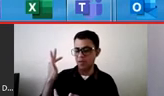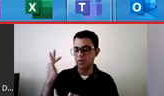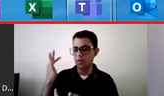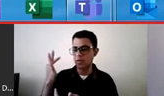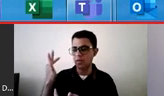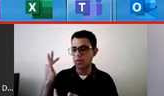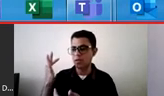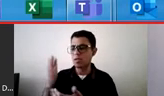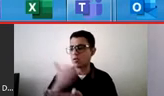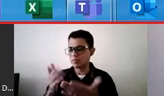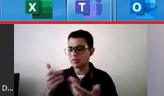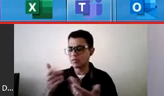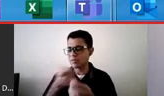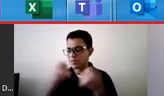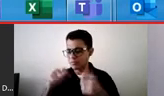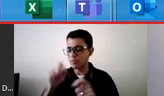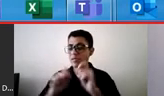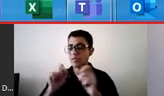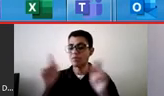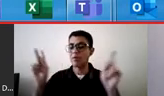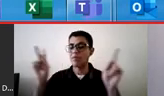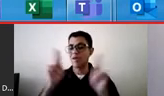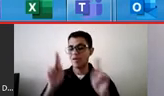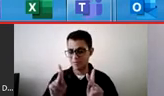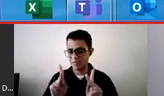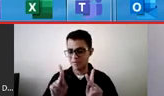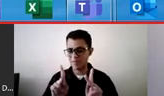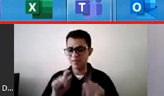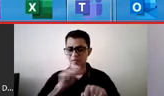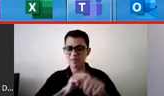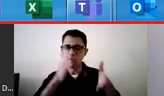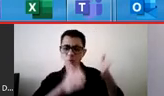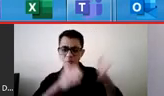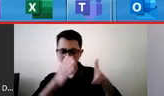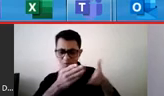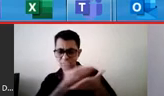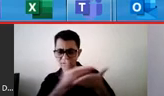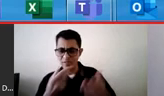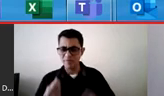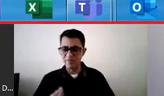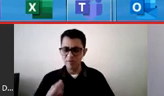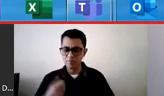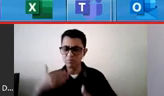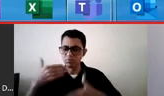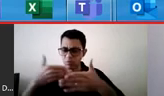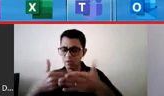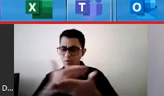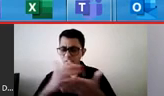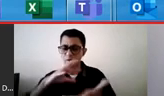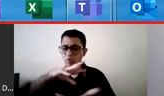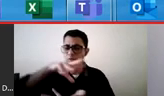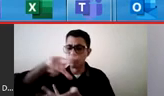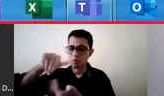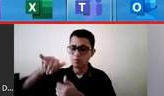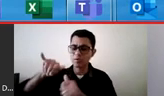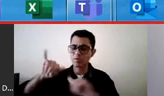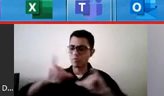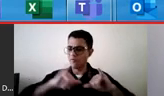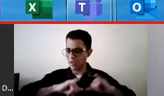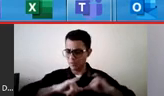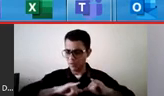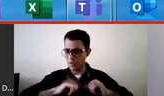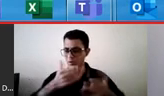uma paz interior, né? Sim, nesse momento todo que a gente está passando, não só nós, o mundo todo, a